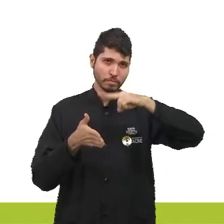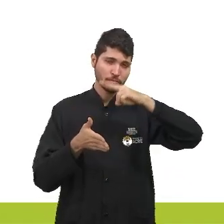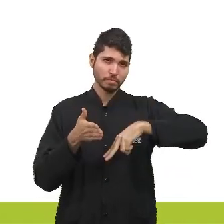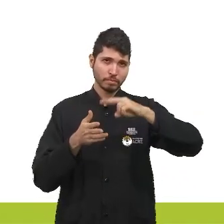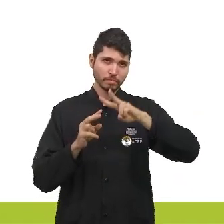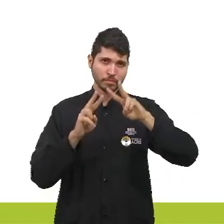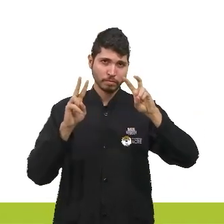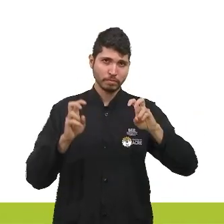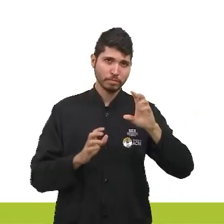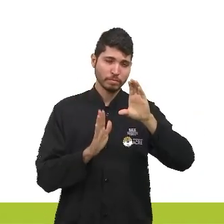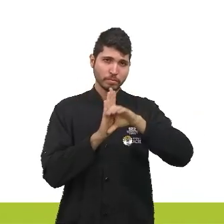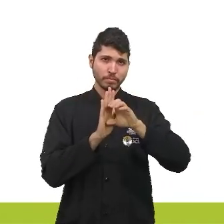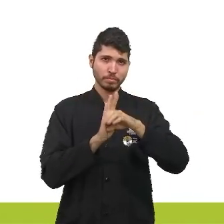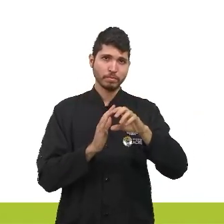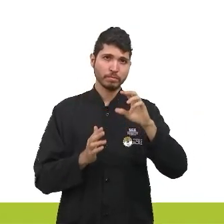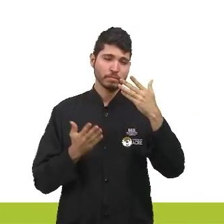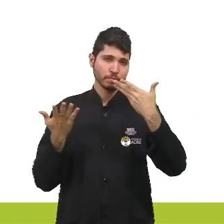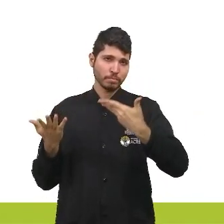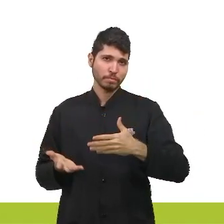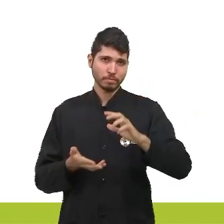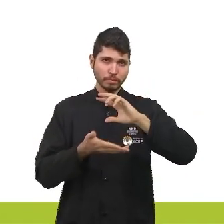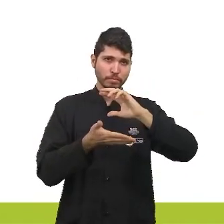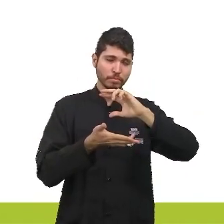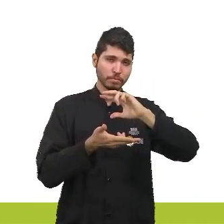cuidadosa sobre esses poliedros.